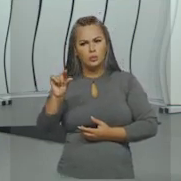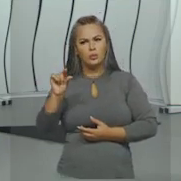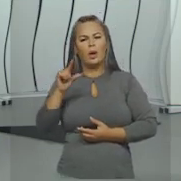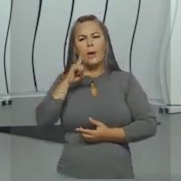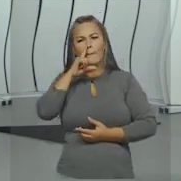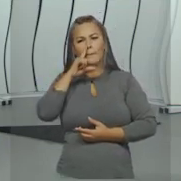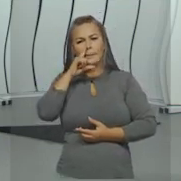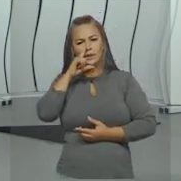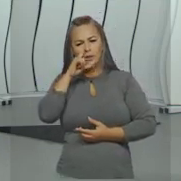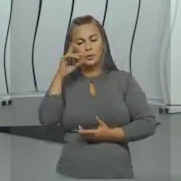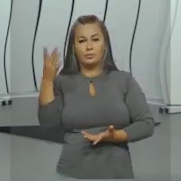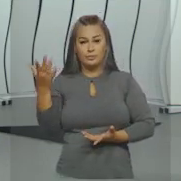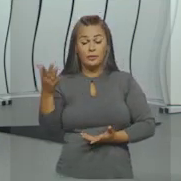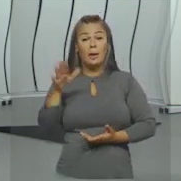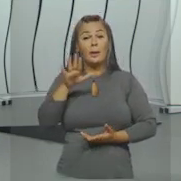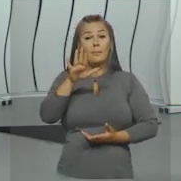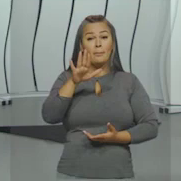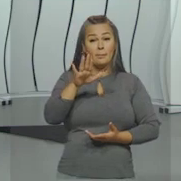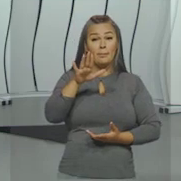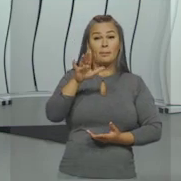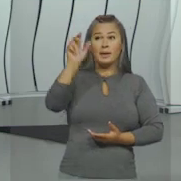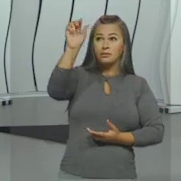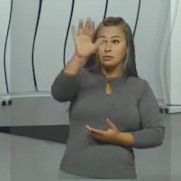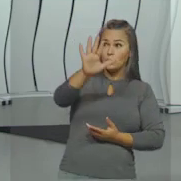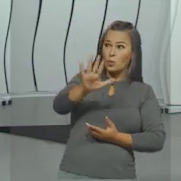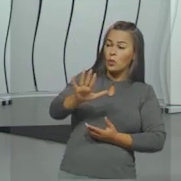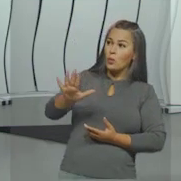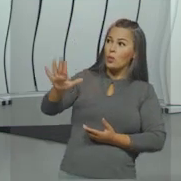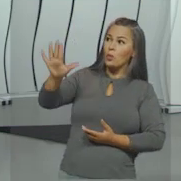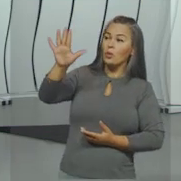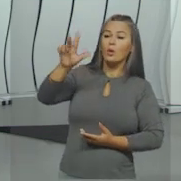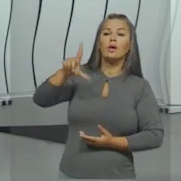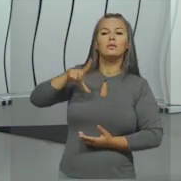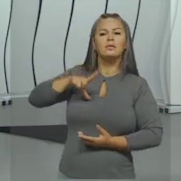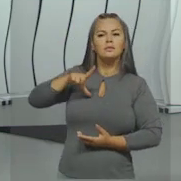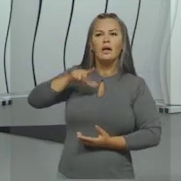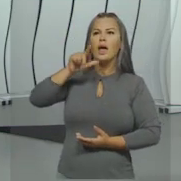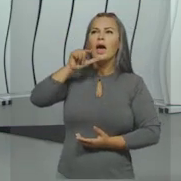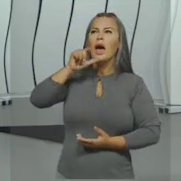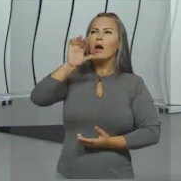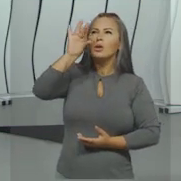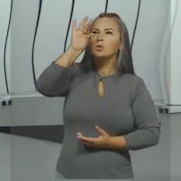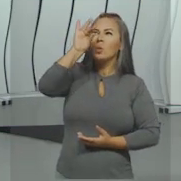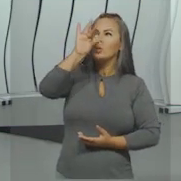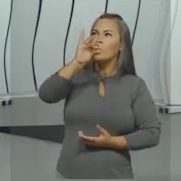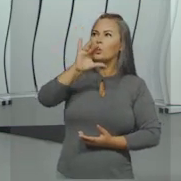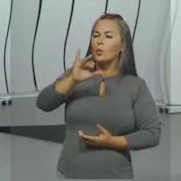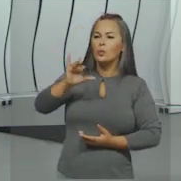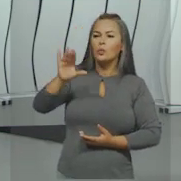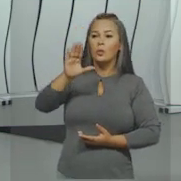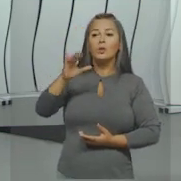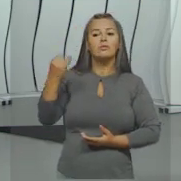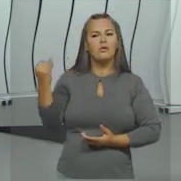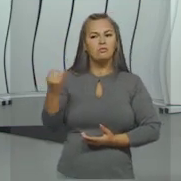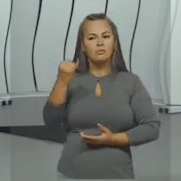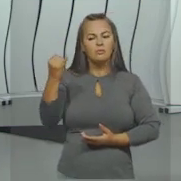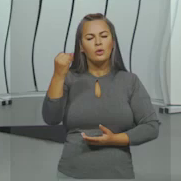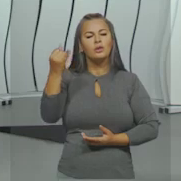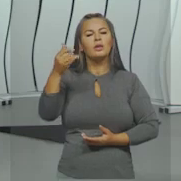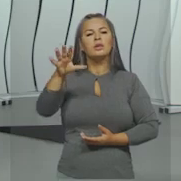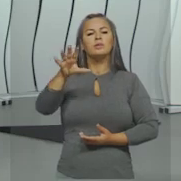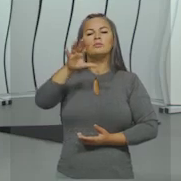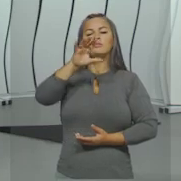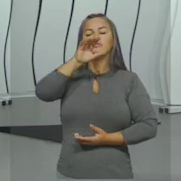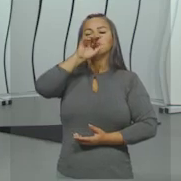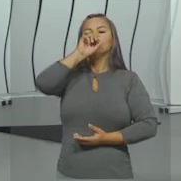que aqui tem moléculas de água no ar, sim. Tem moléculas de água no ar e são fundamentais, inclusive, para o nosso sistema respiratório,